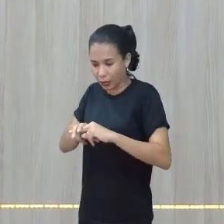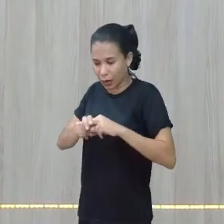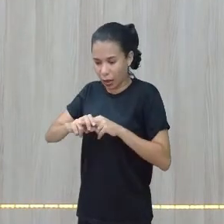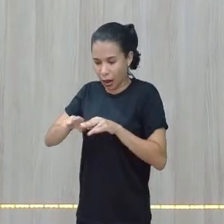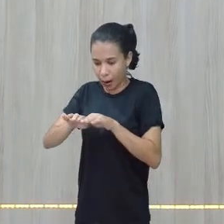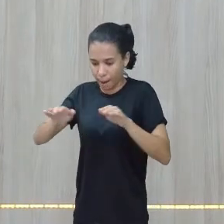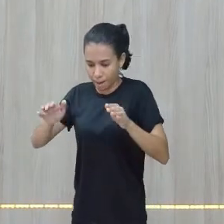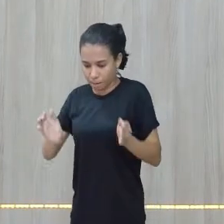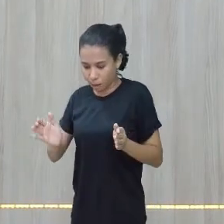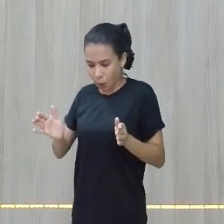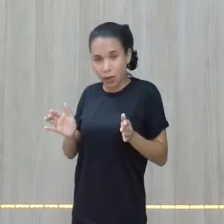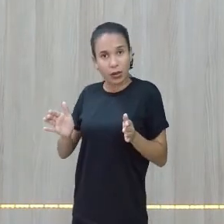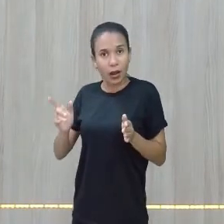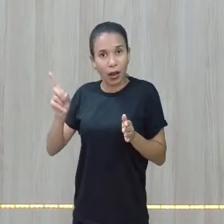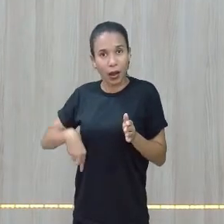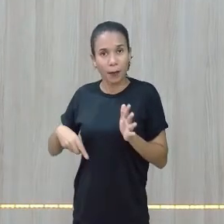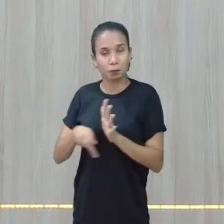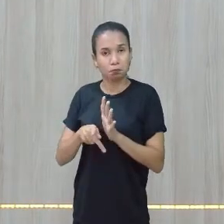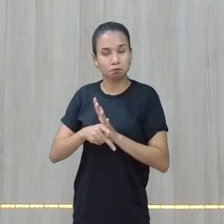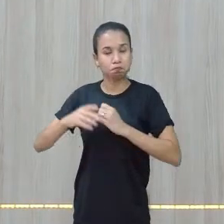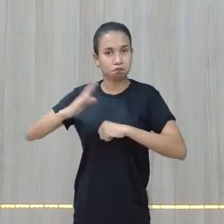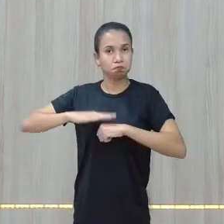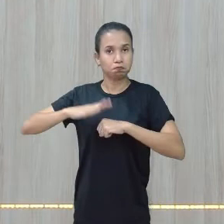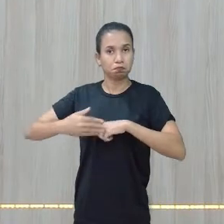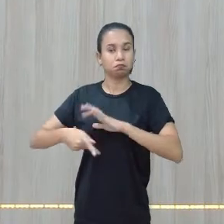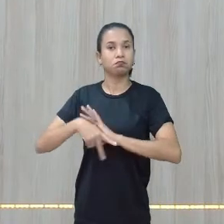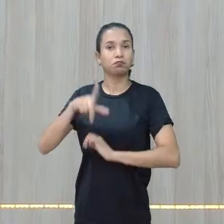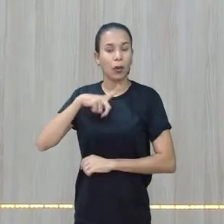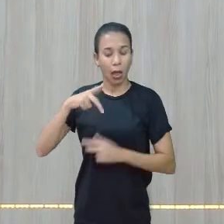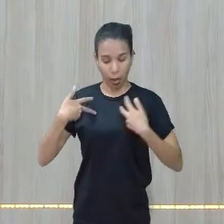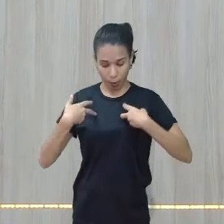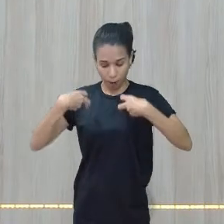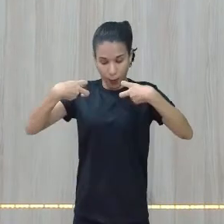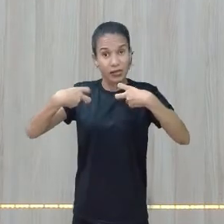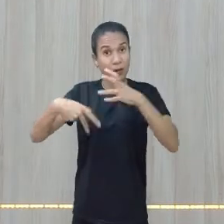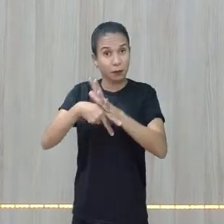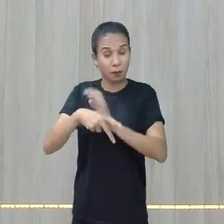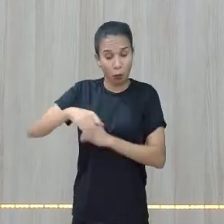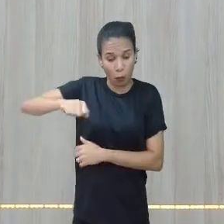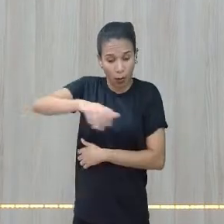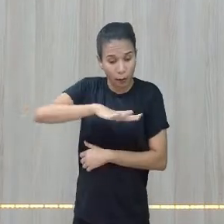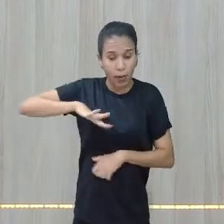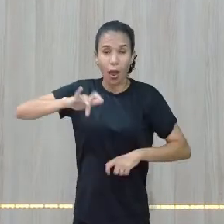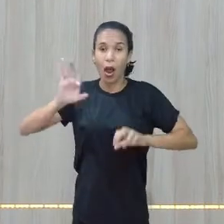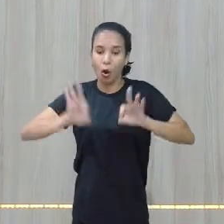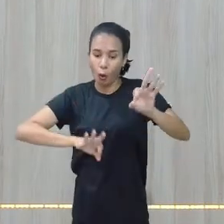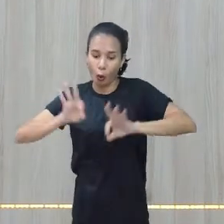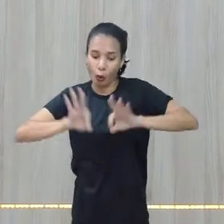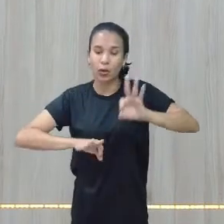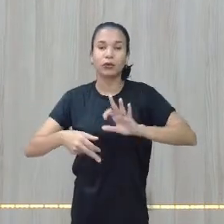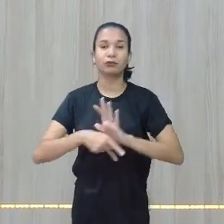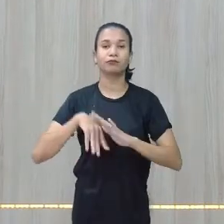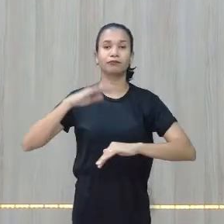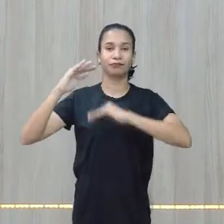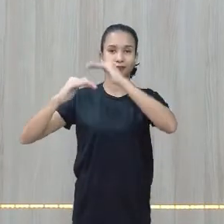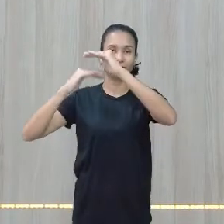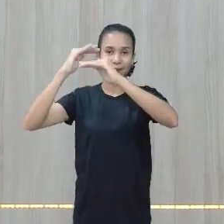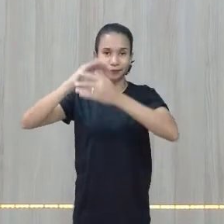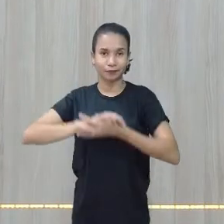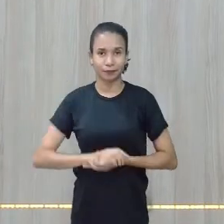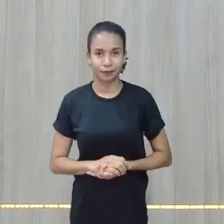mesa. Então, a gente está falando de autoeficácia. Então, ele está se percebendo na sua organização para o